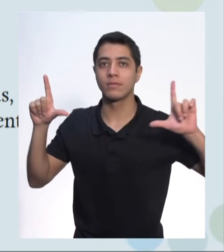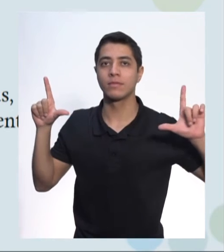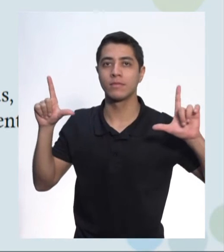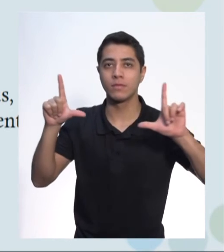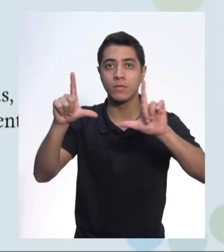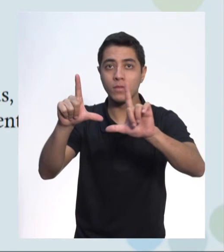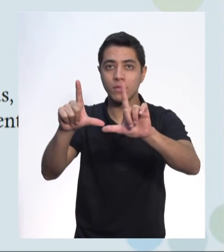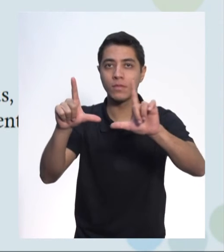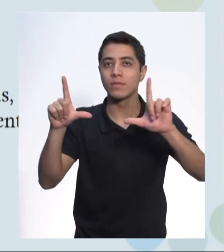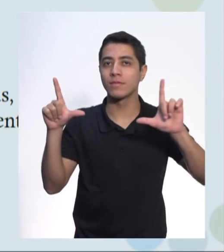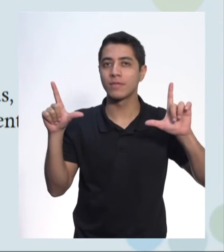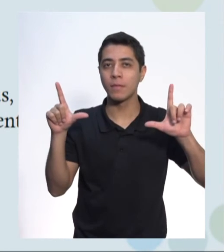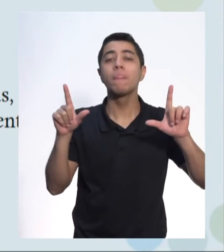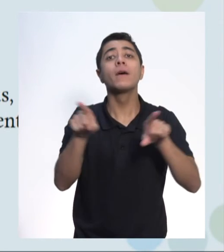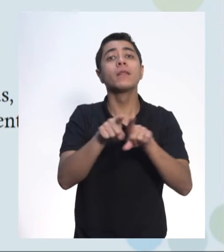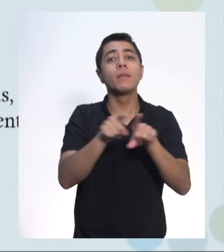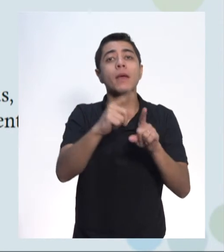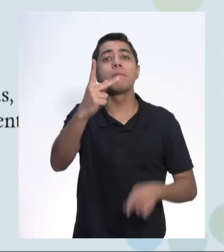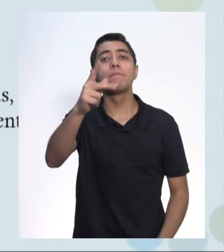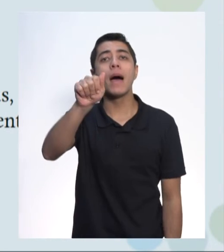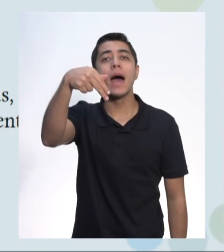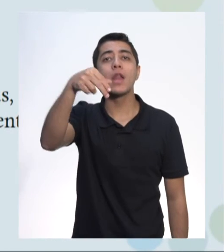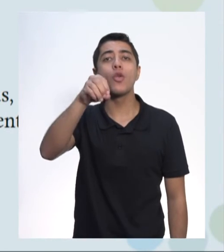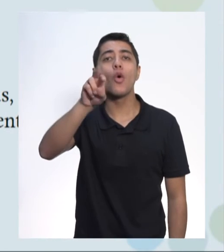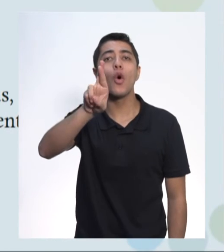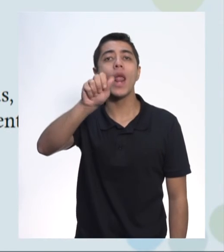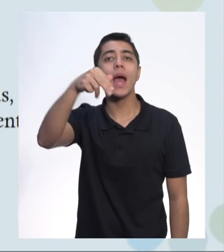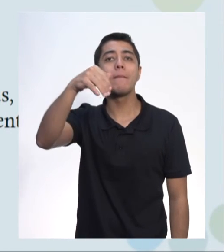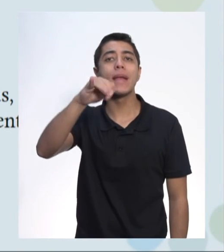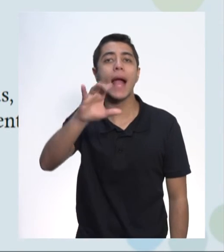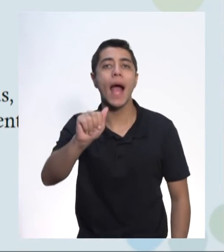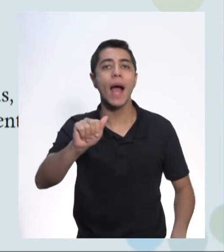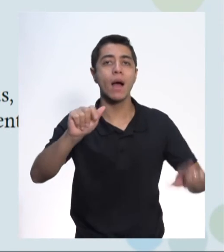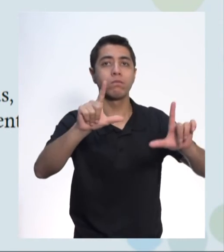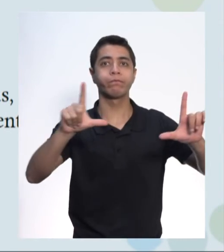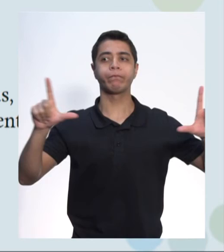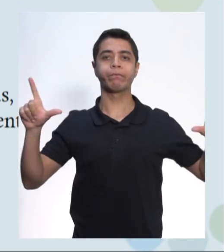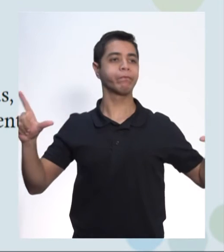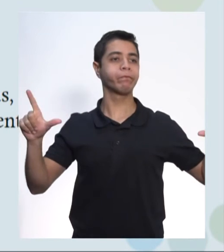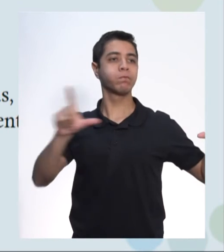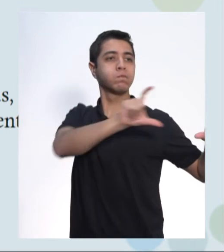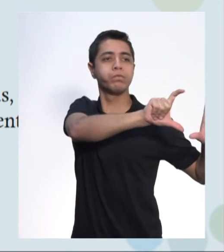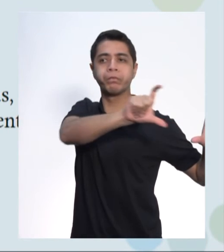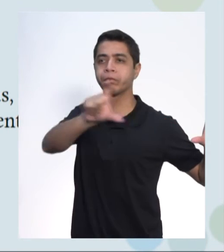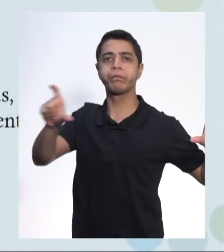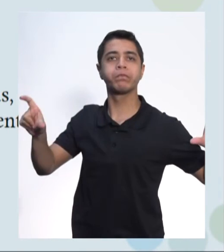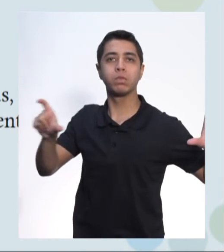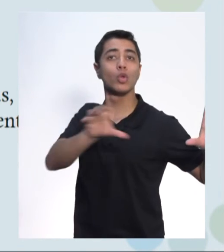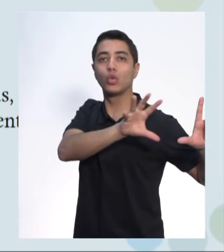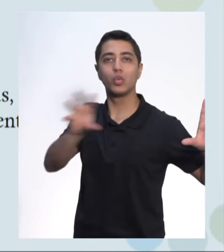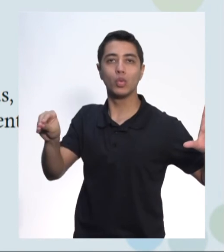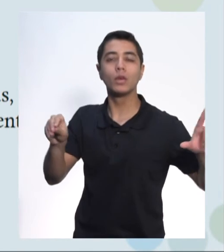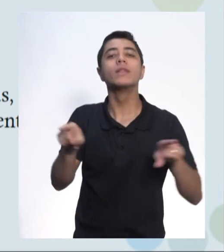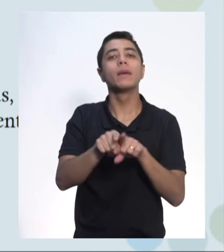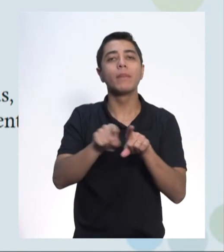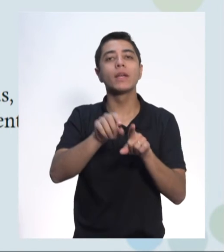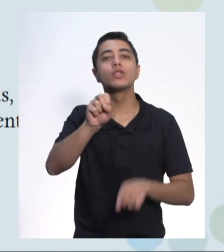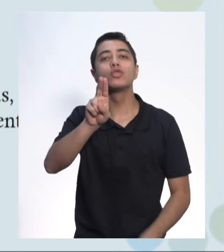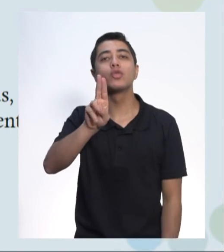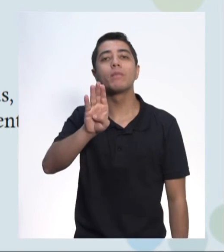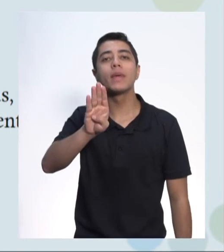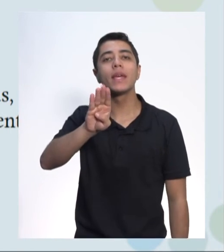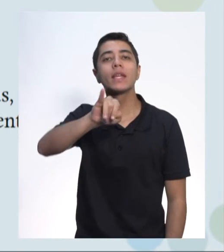ela vai de um eixo para o outro, e a subjetiva, que representa os olhos do personagem. Tem pessoas que contam história, inclusive, da